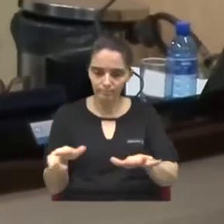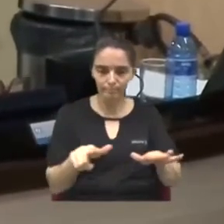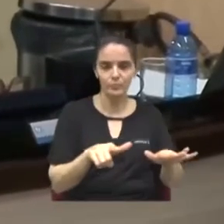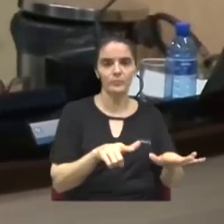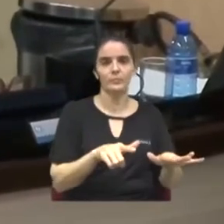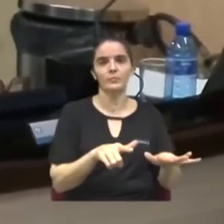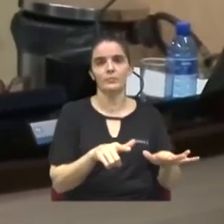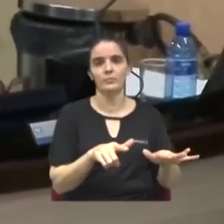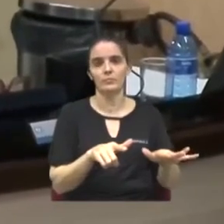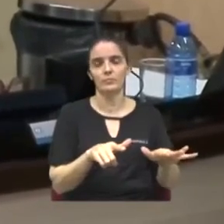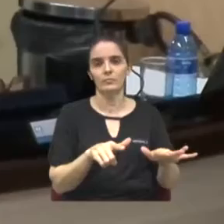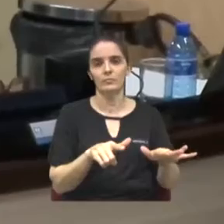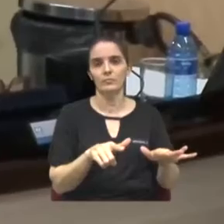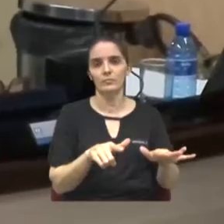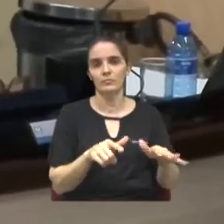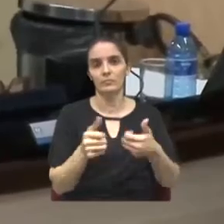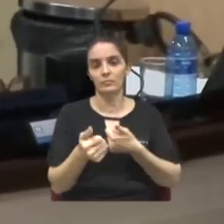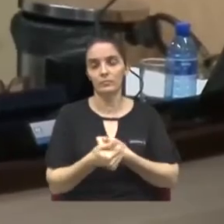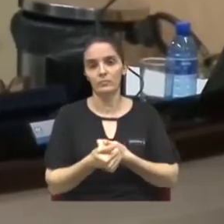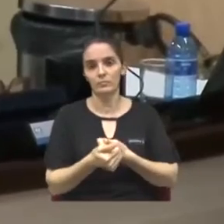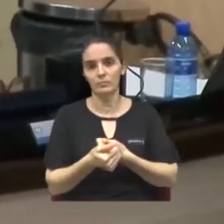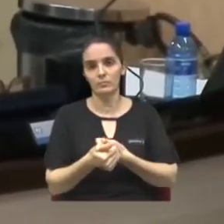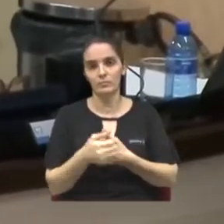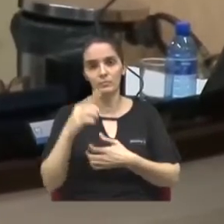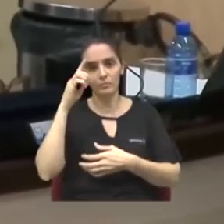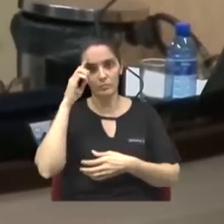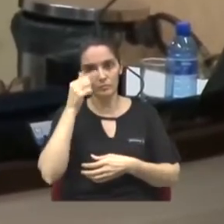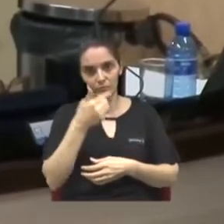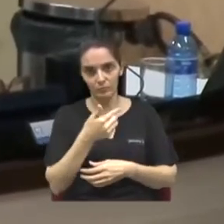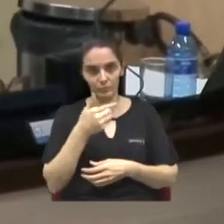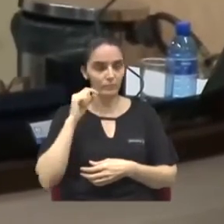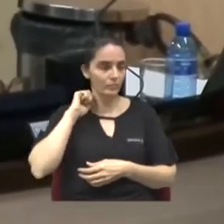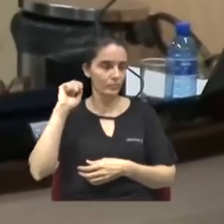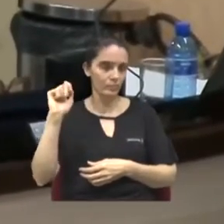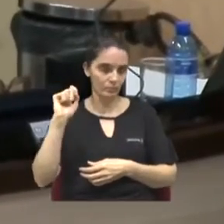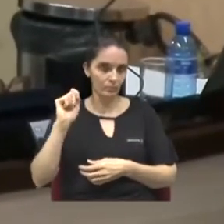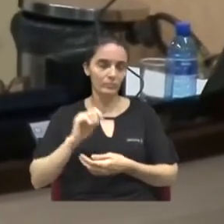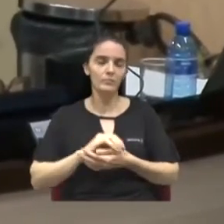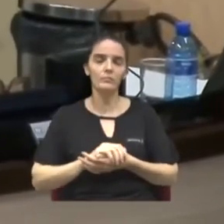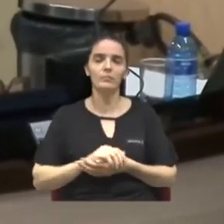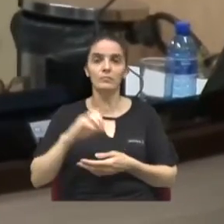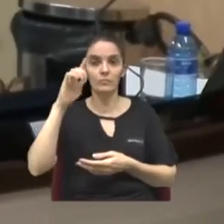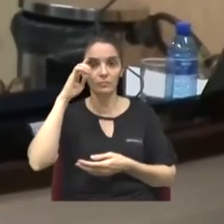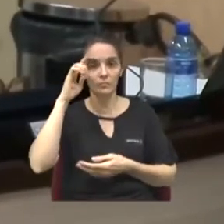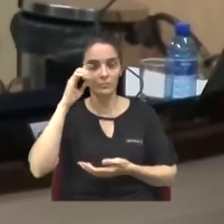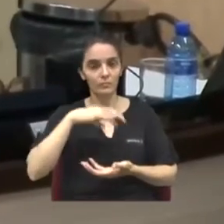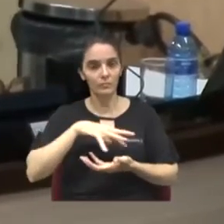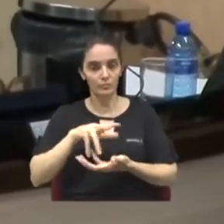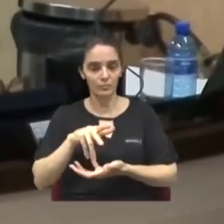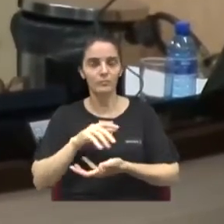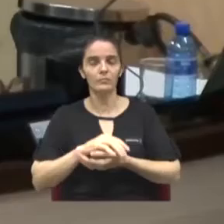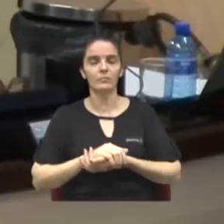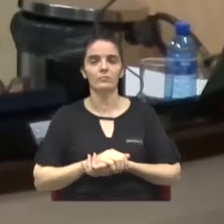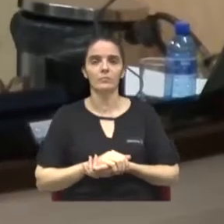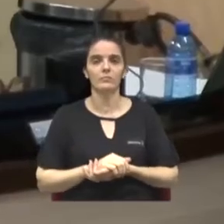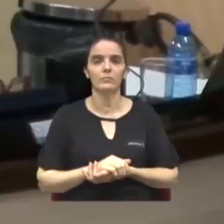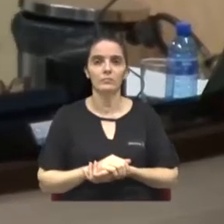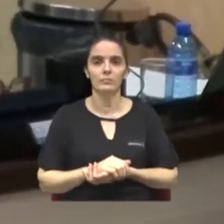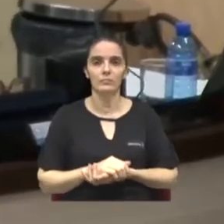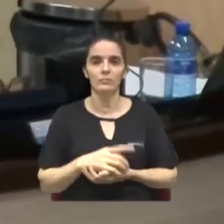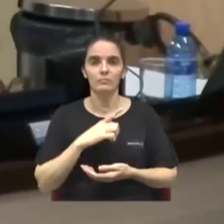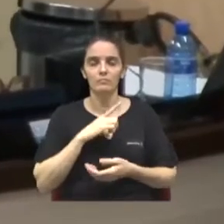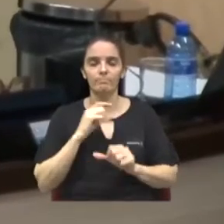durante a próxima data do dia 2. Na semana da data do dia 2 de abril, que é o Dia Mundial, estaremos fazendo